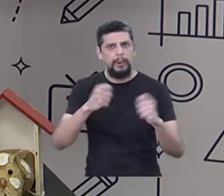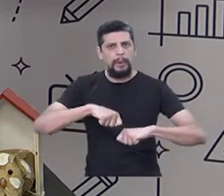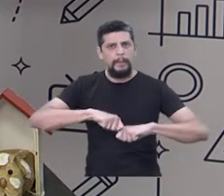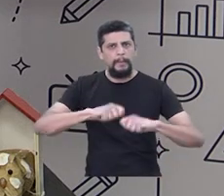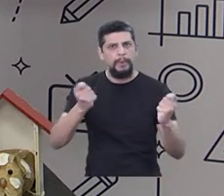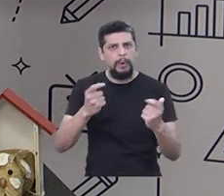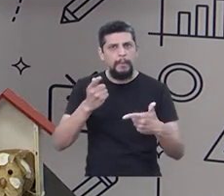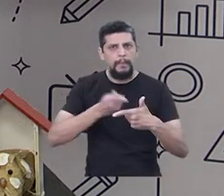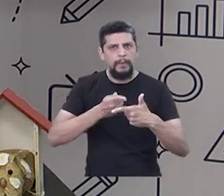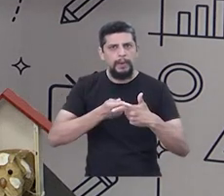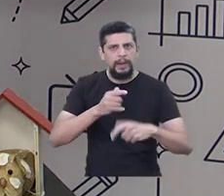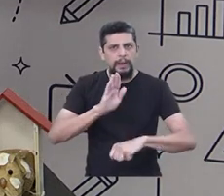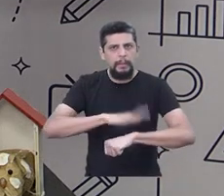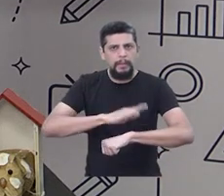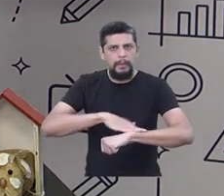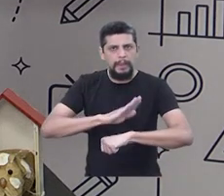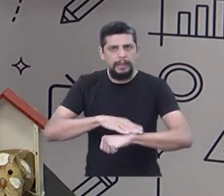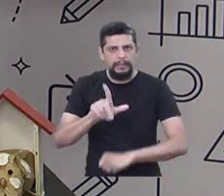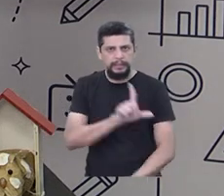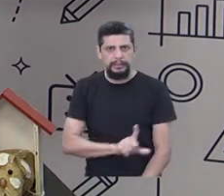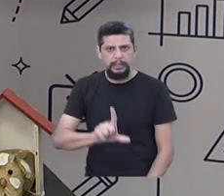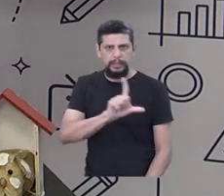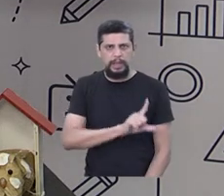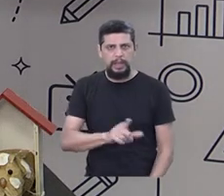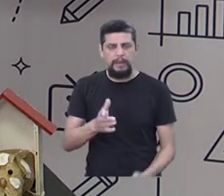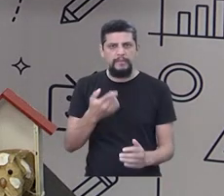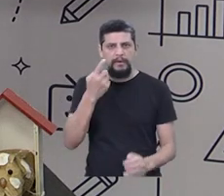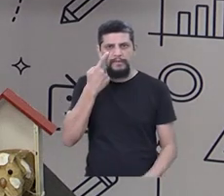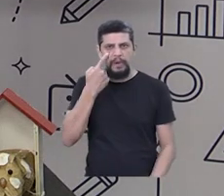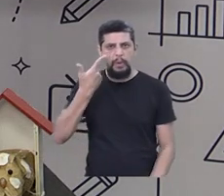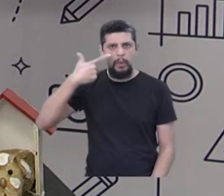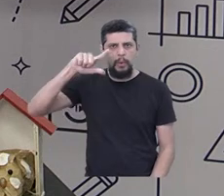nosso momento de literatura. Vamos para outra capa.